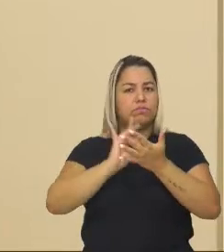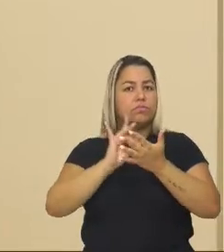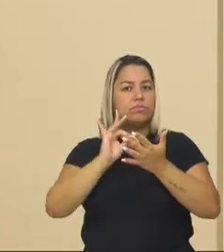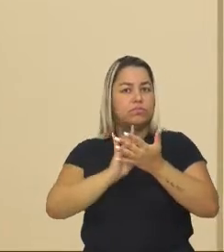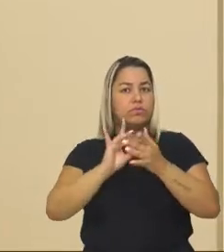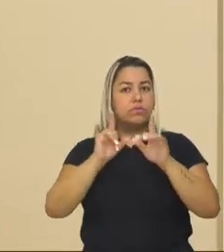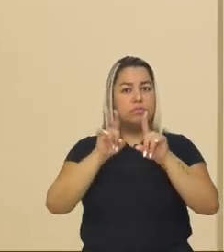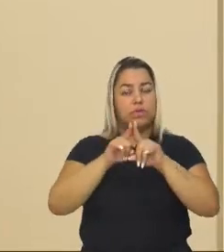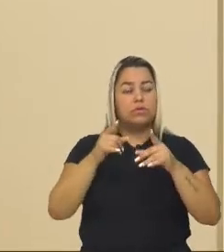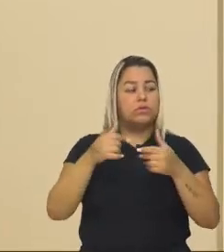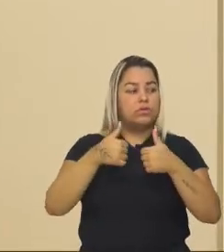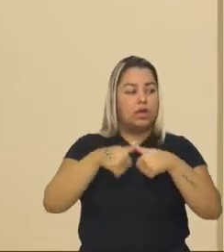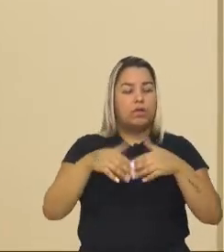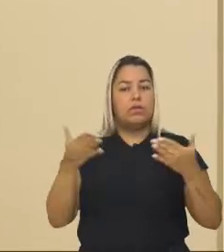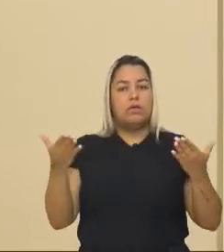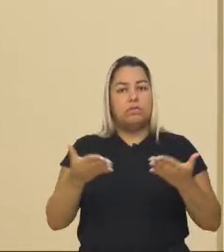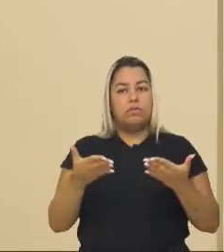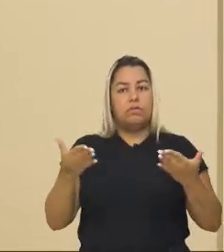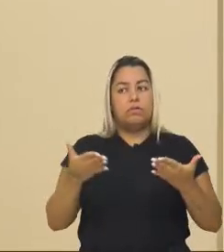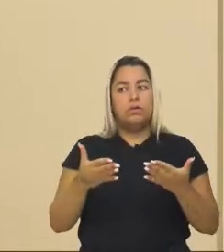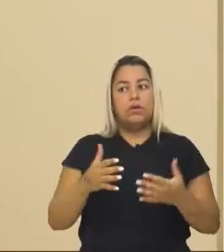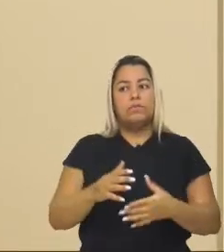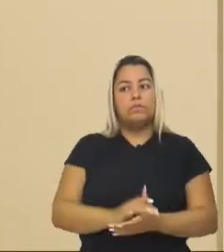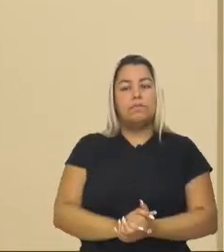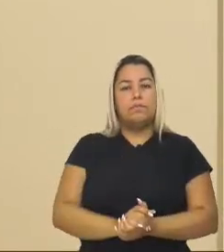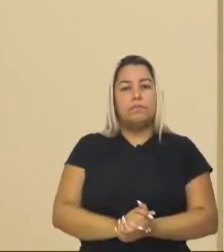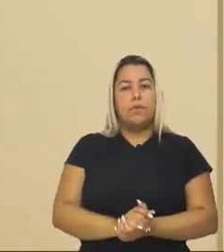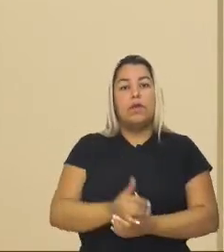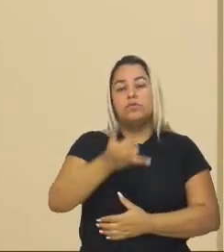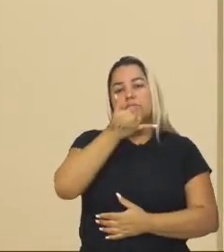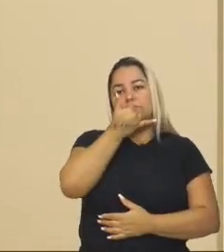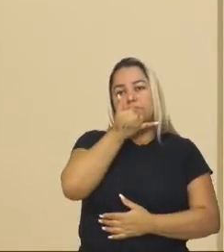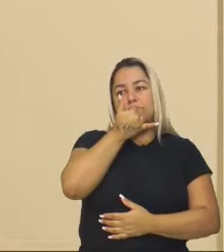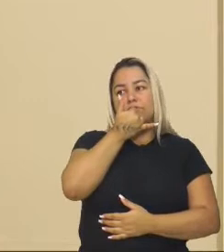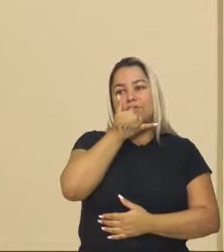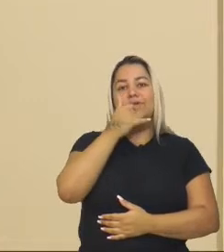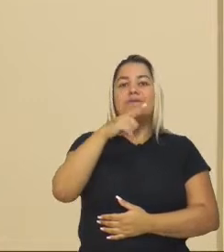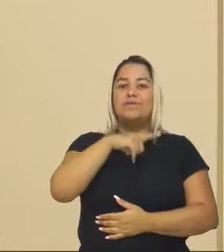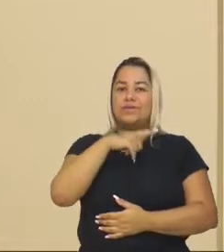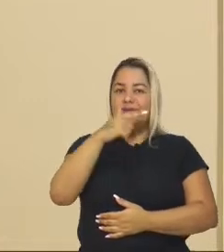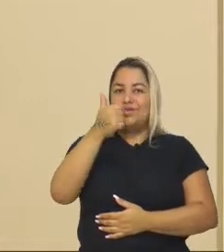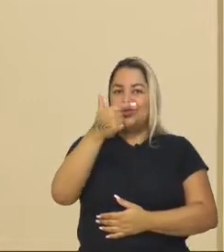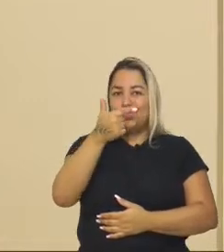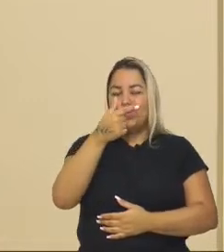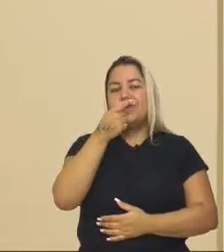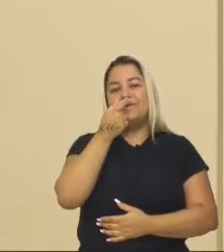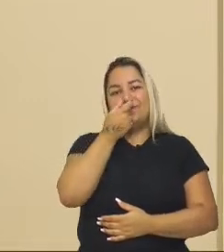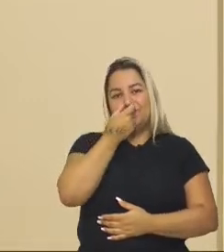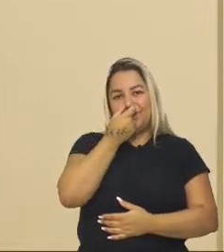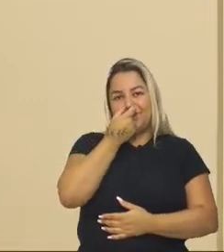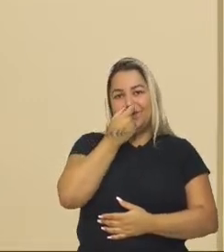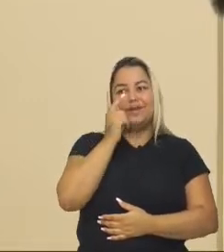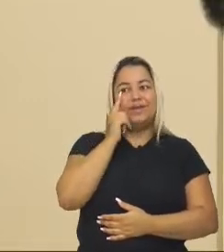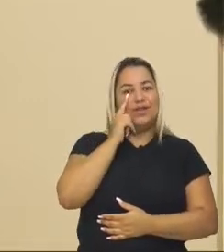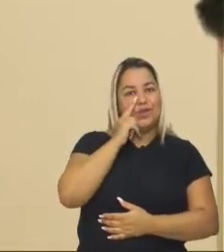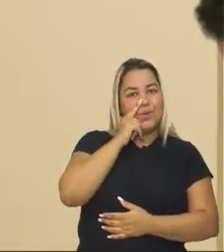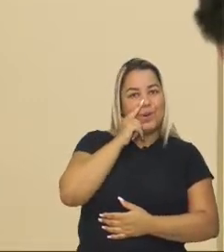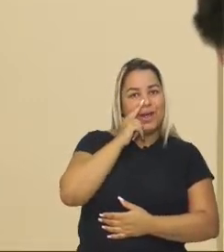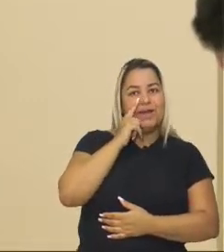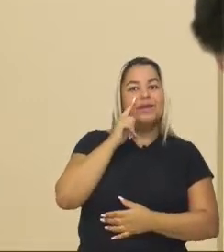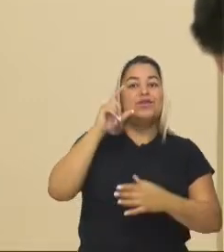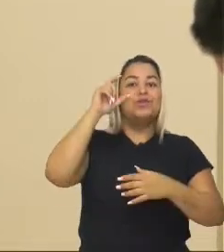aqui agora. Eu fico... Ah, desculpa, tenho dois piercings no nariz, estou com